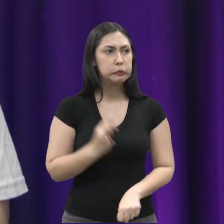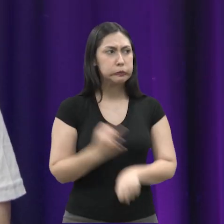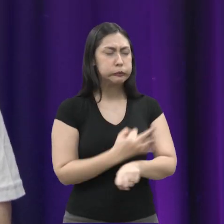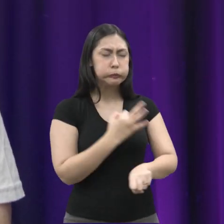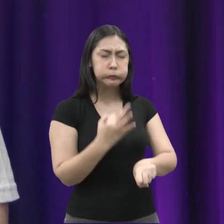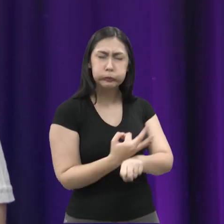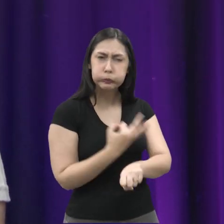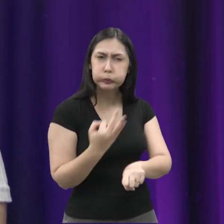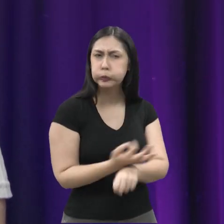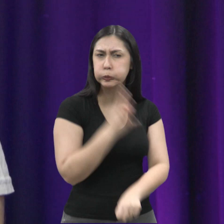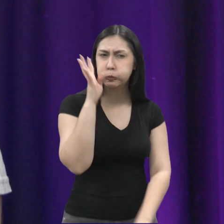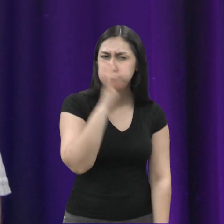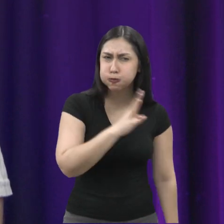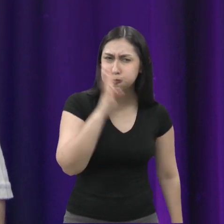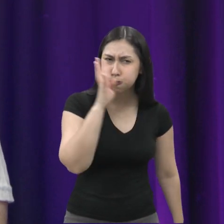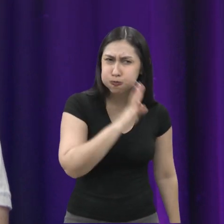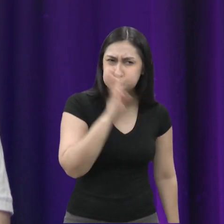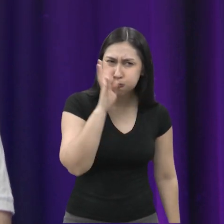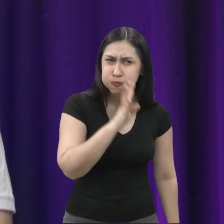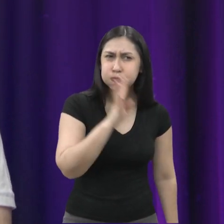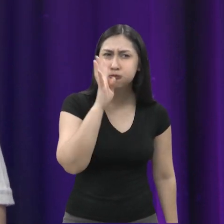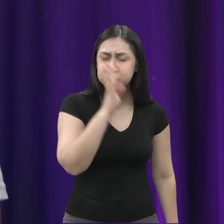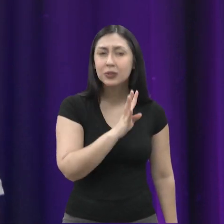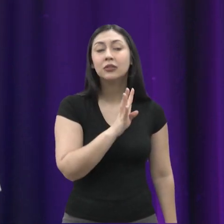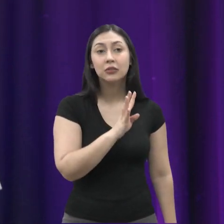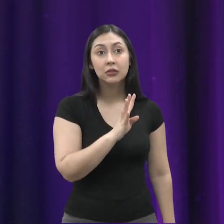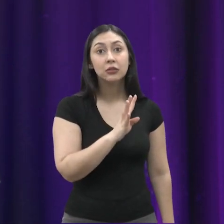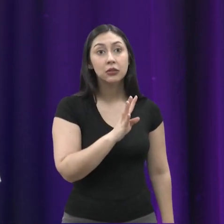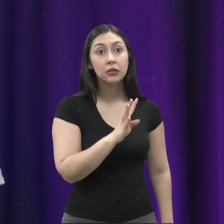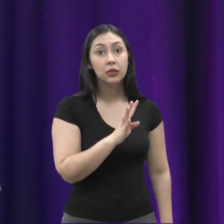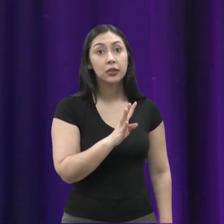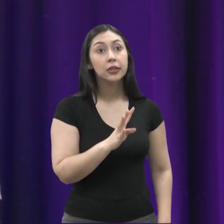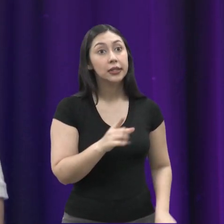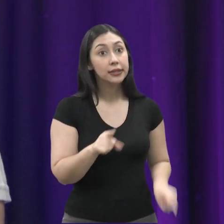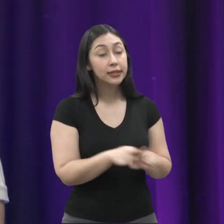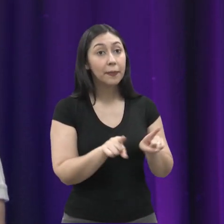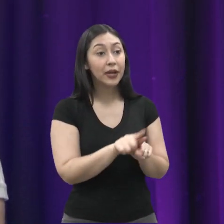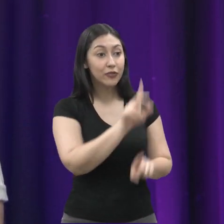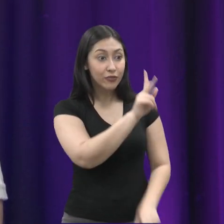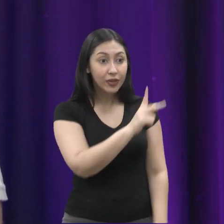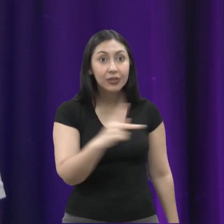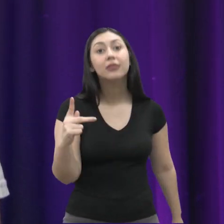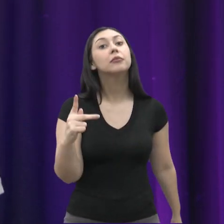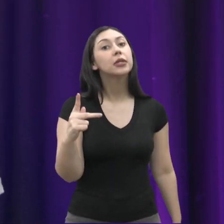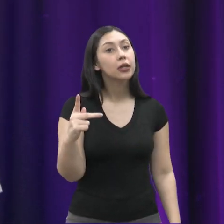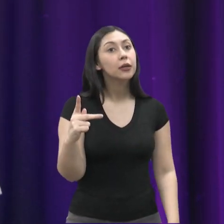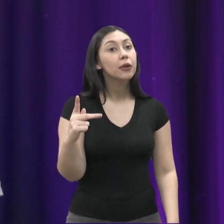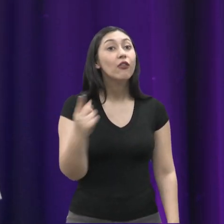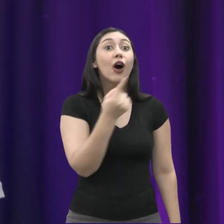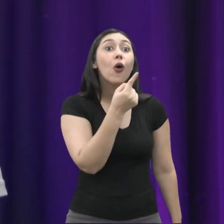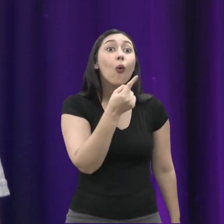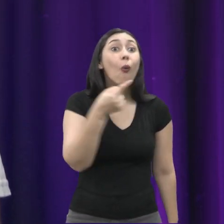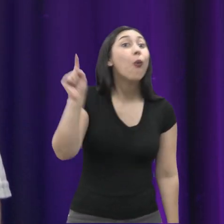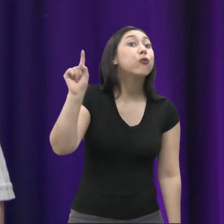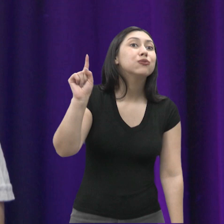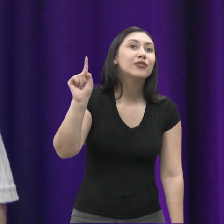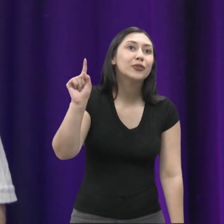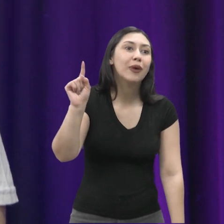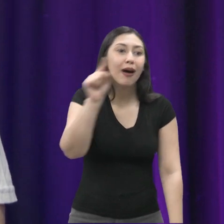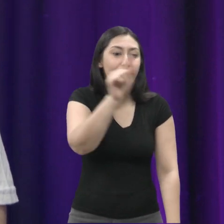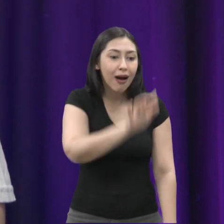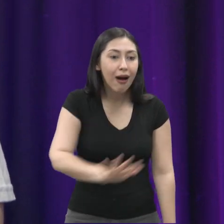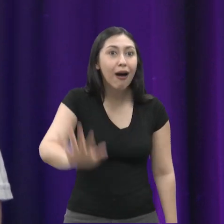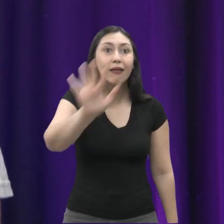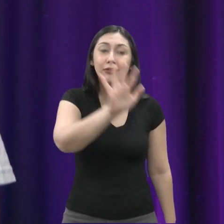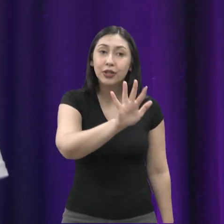última, basicamente. Então, assim, quando chegou a época da Lei Áurea, somente 5% dos brasileiros eram ainda escravizados, e esses